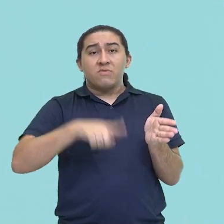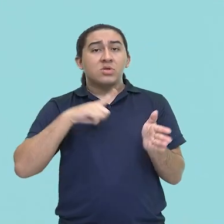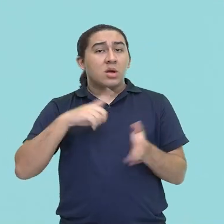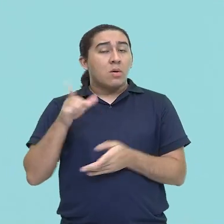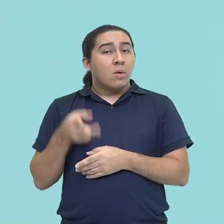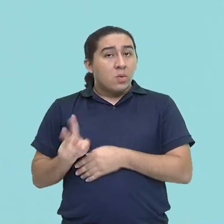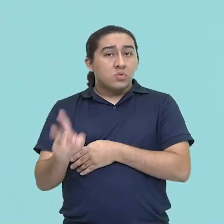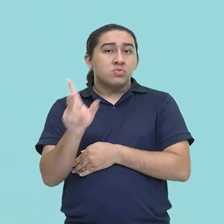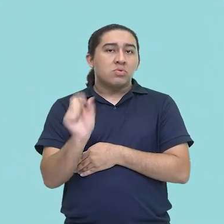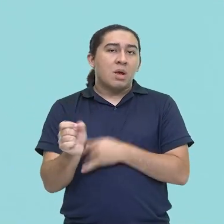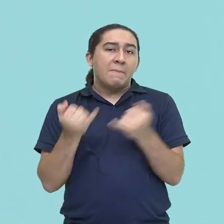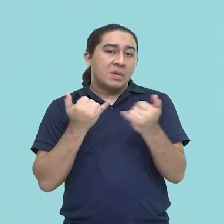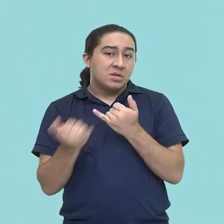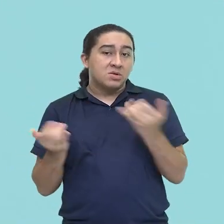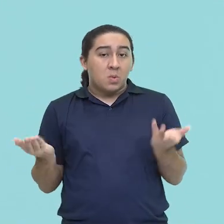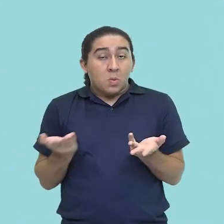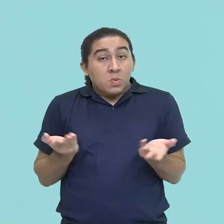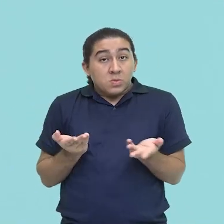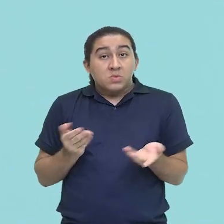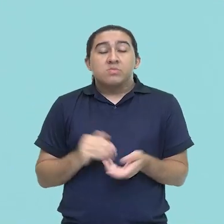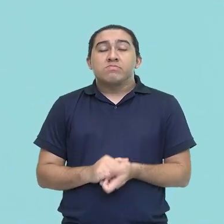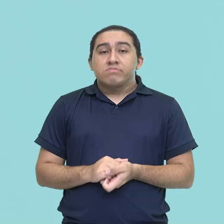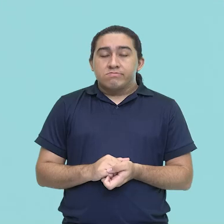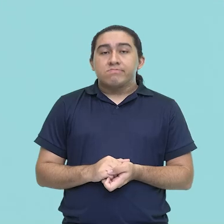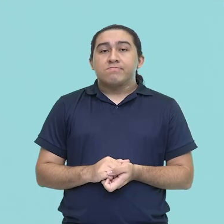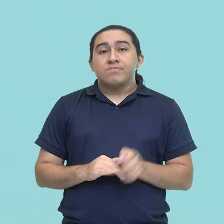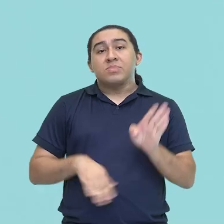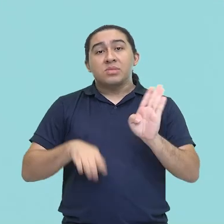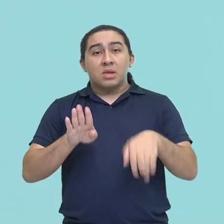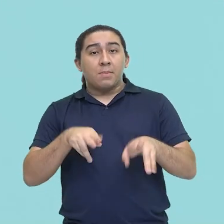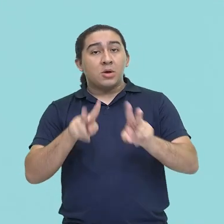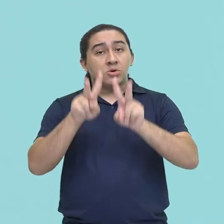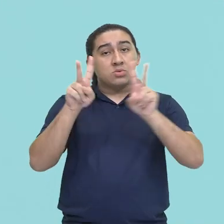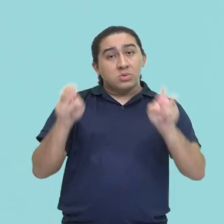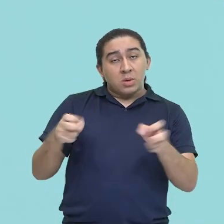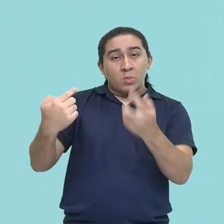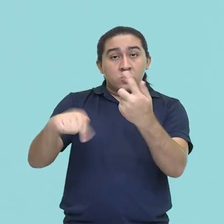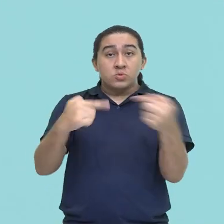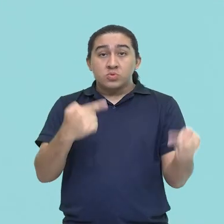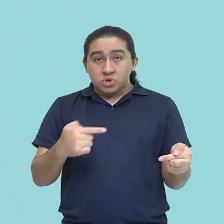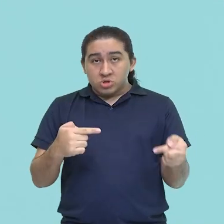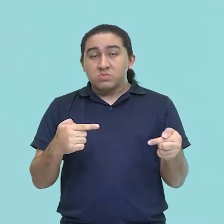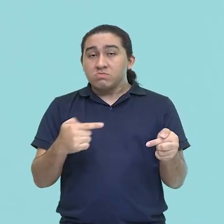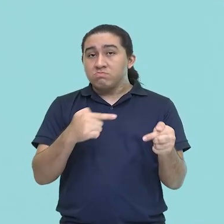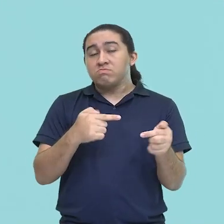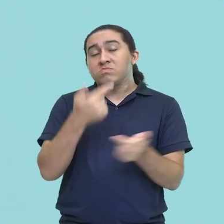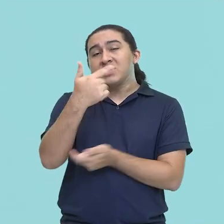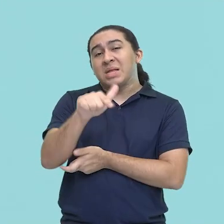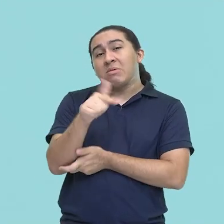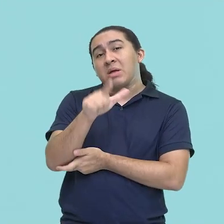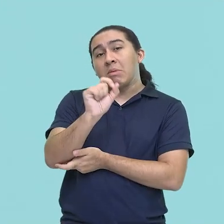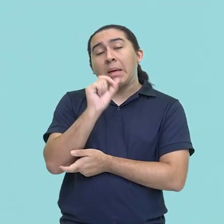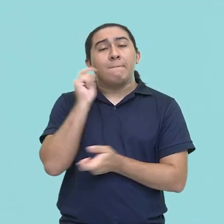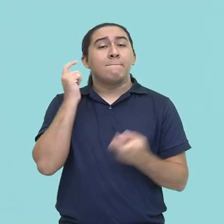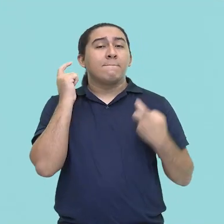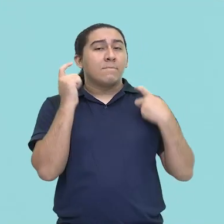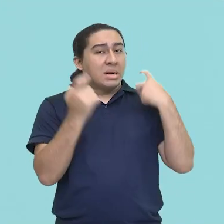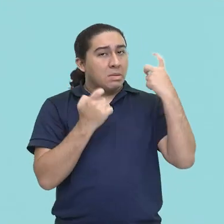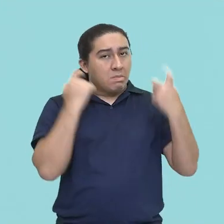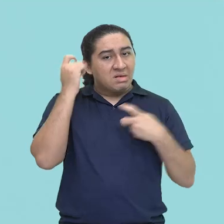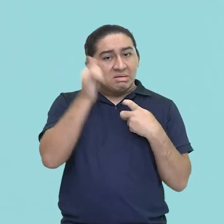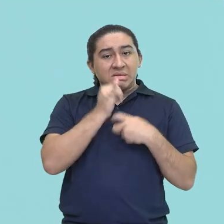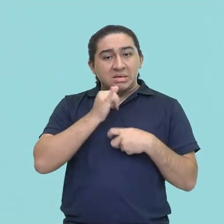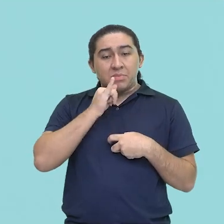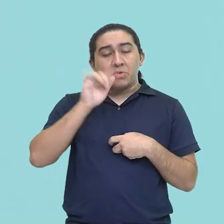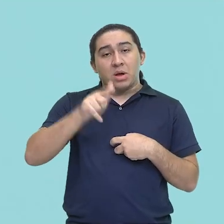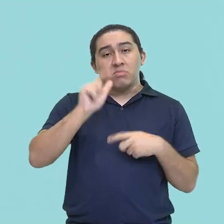né, atual. Então, dependendo da temática abordada, né, ela não tem essa preocupação de